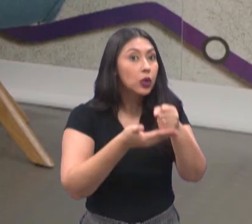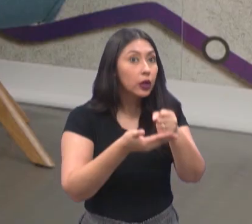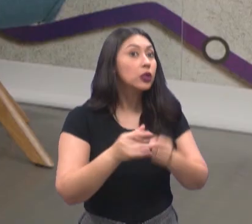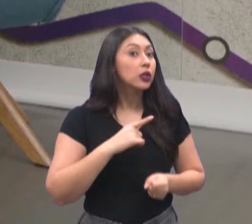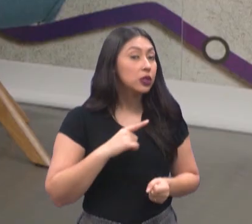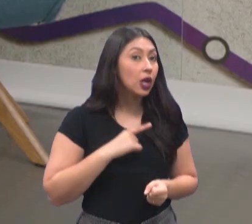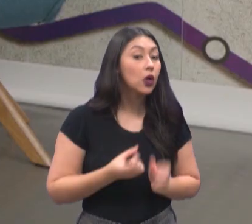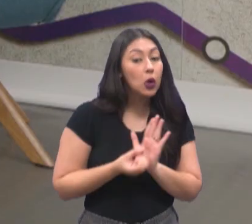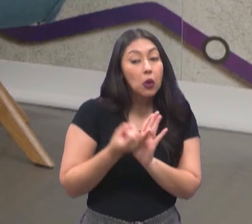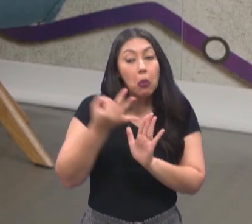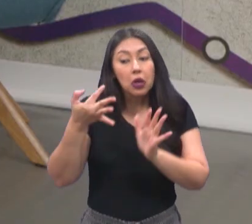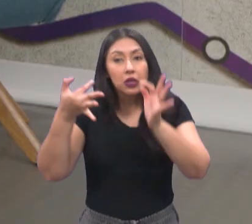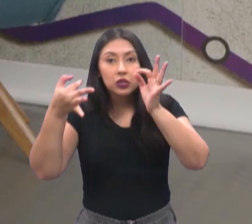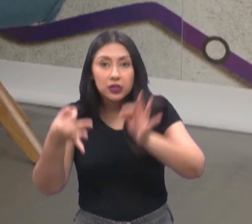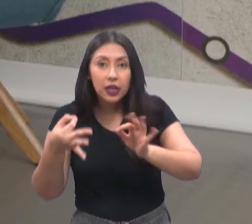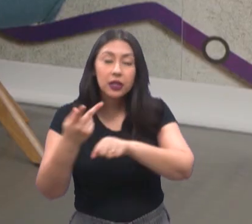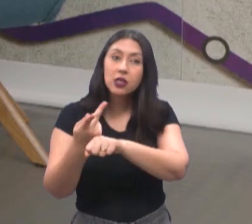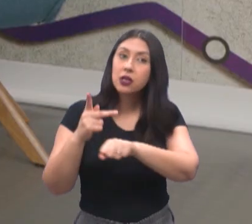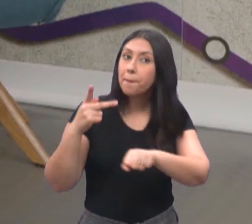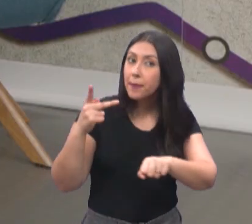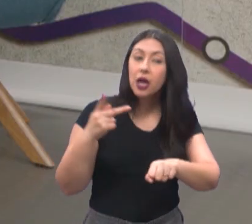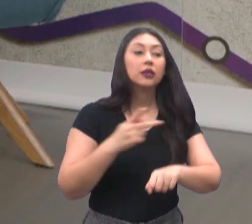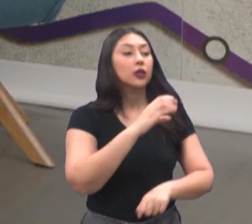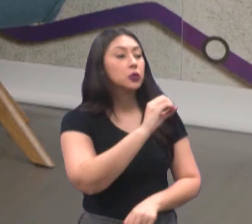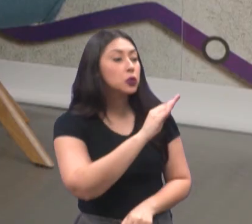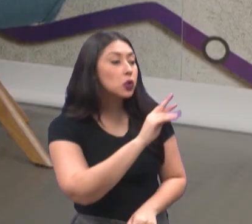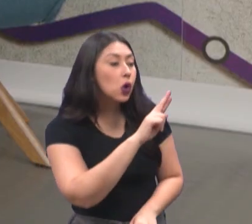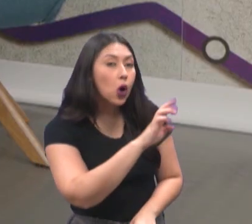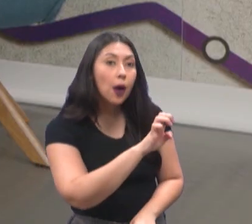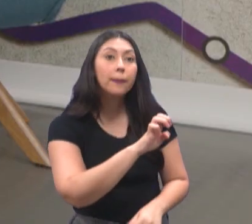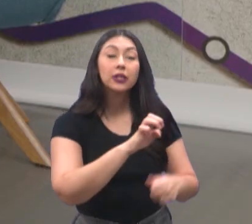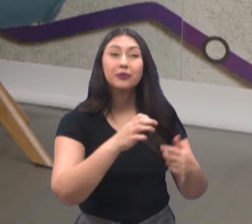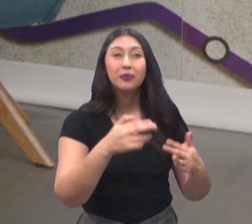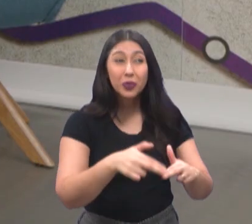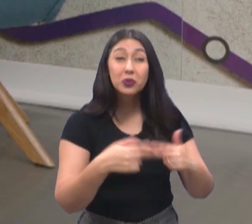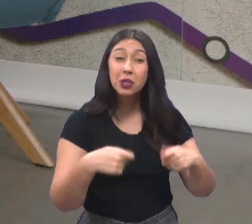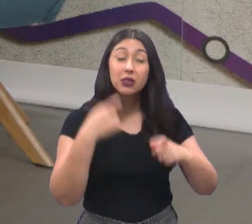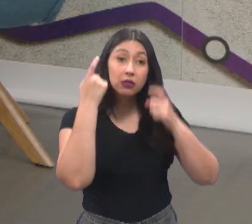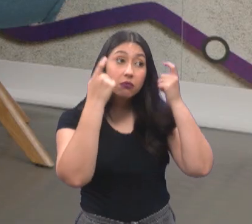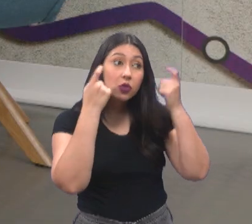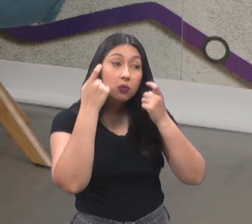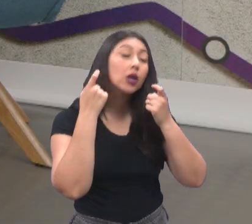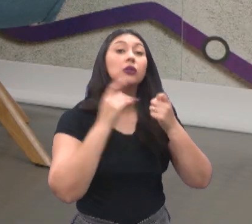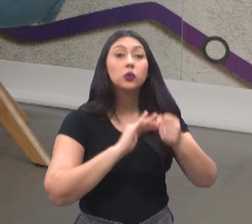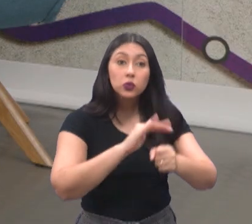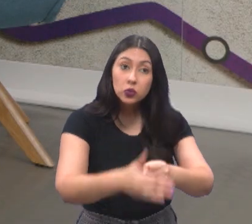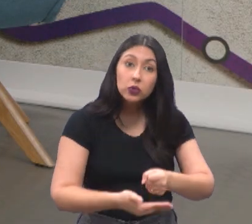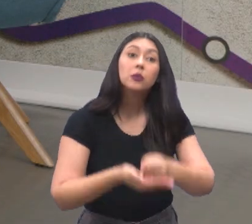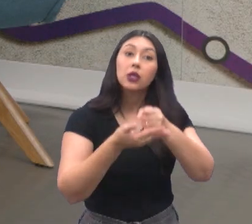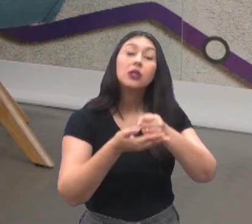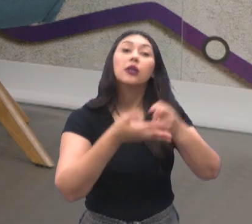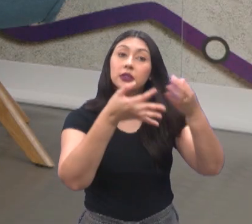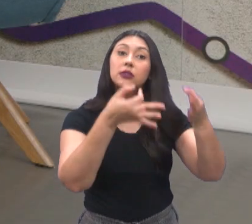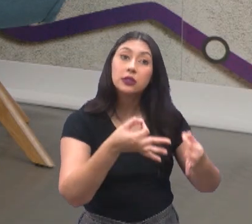de prata, de cobre, né? Então a pessoa também tem que estar preocupada com isso, né? Então eu acho que existe essa preocupação também, né?